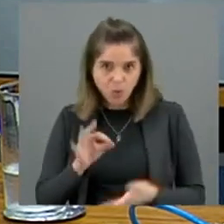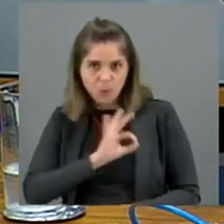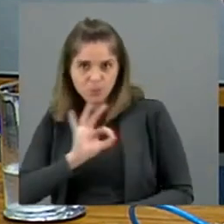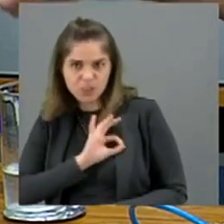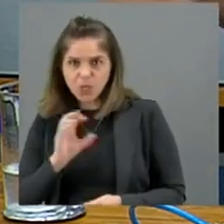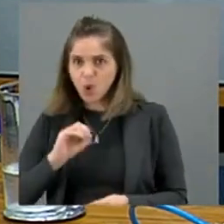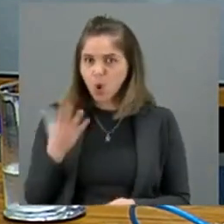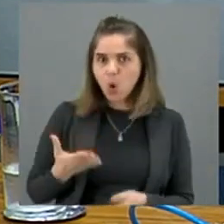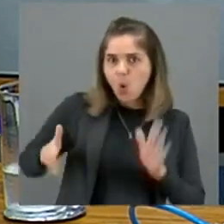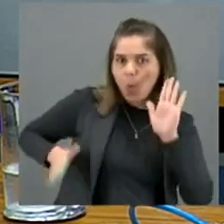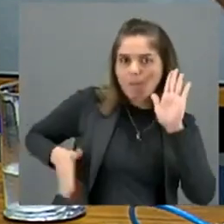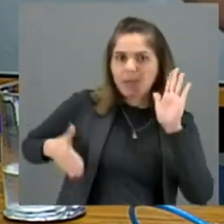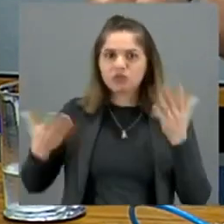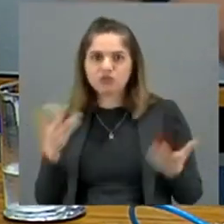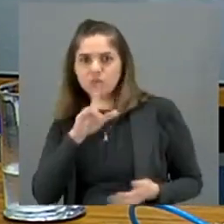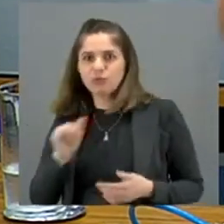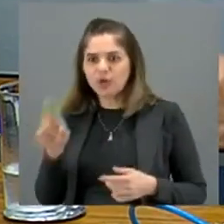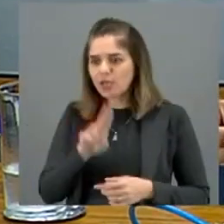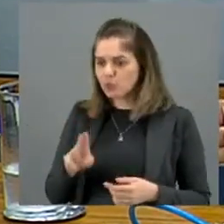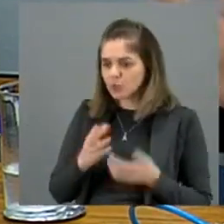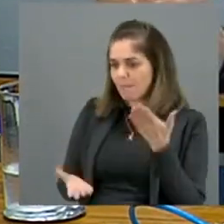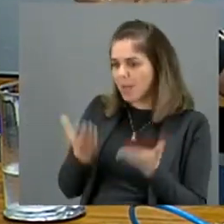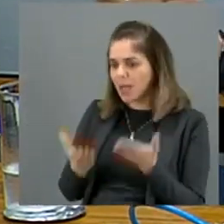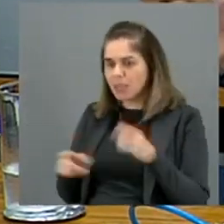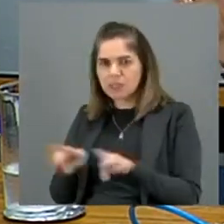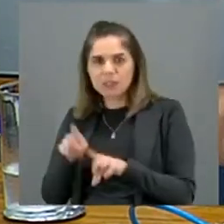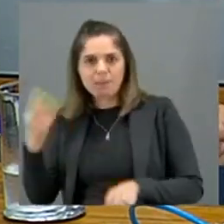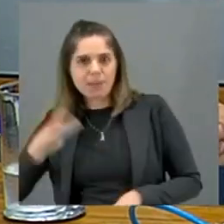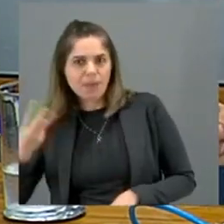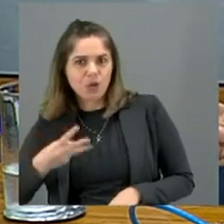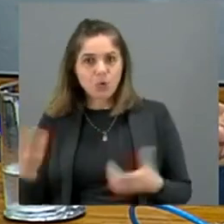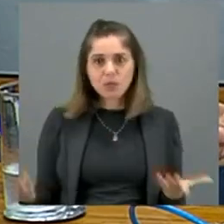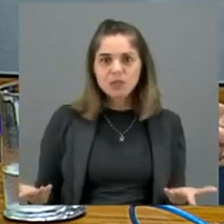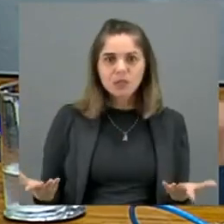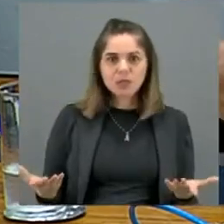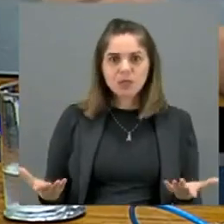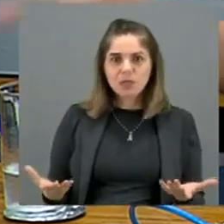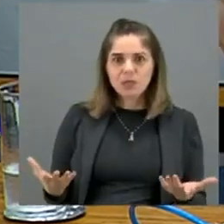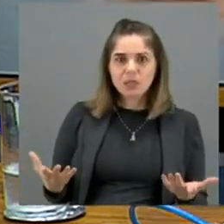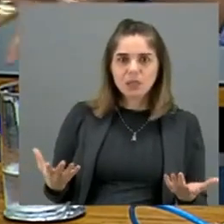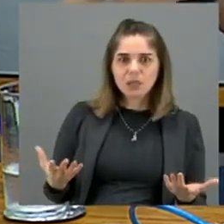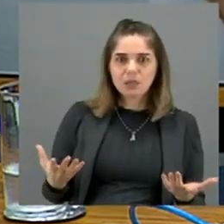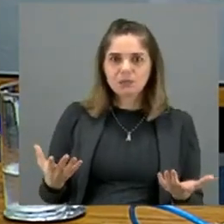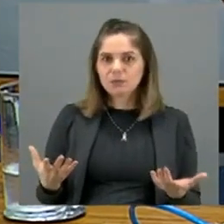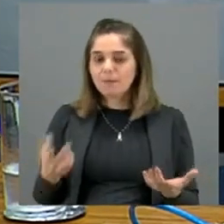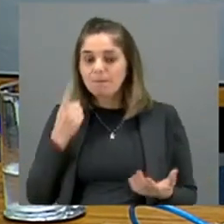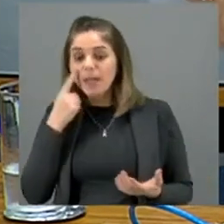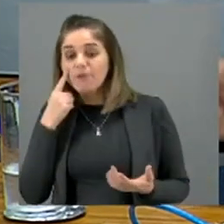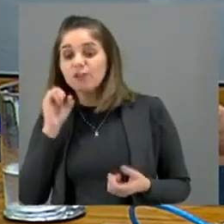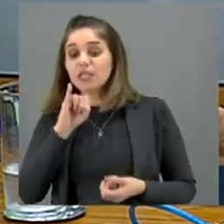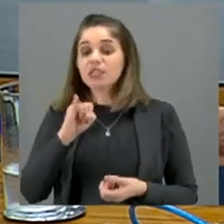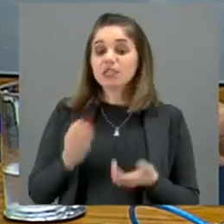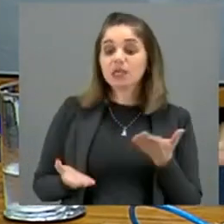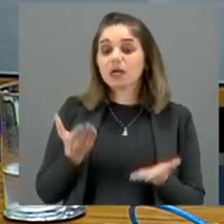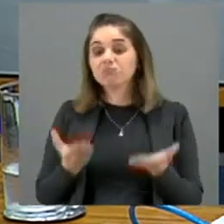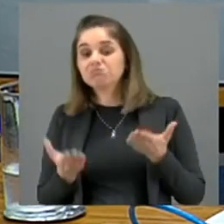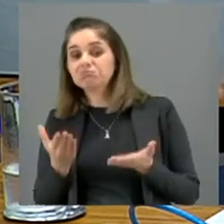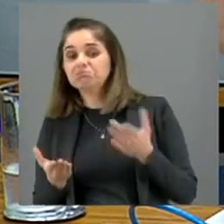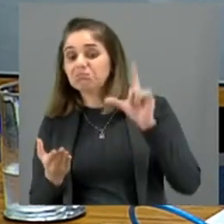ter que andar com a balança e a maconha? As duas coisas, para poder conferir que ele não está cometendo um